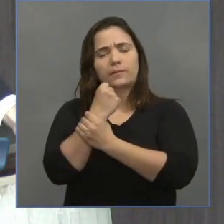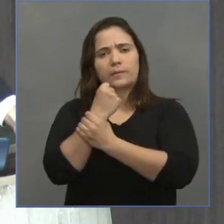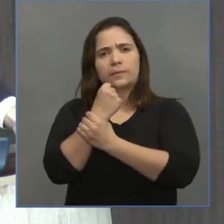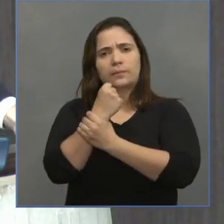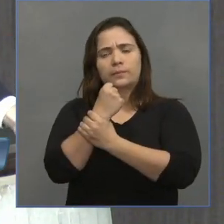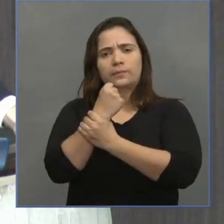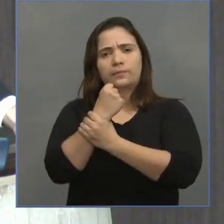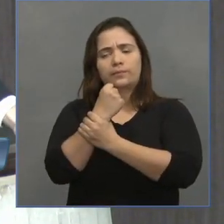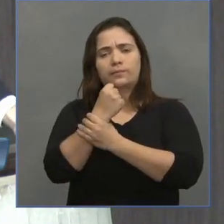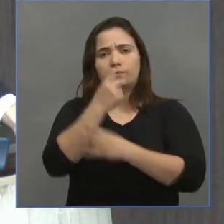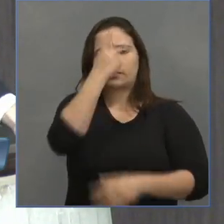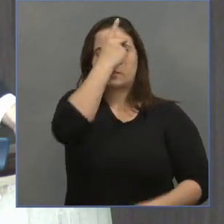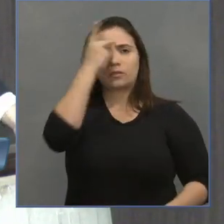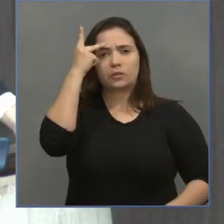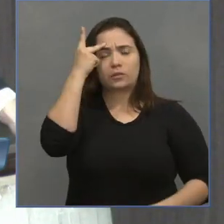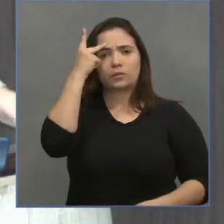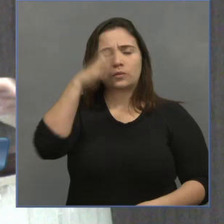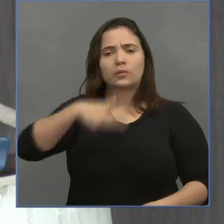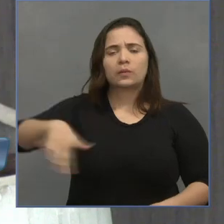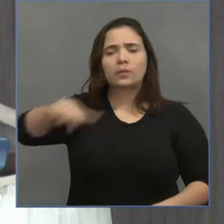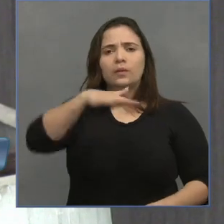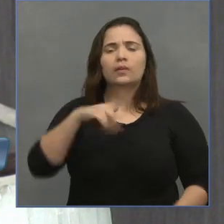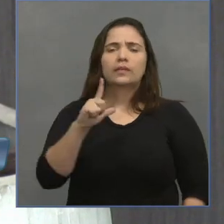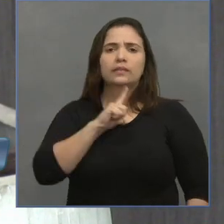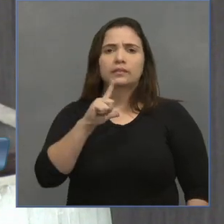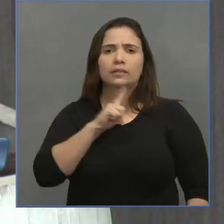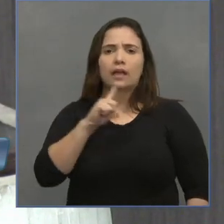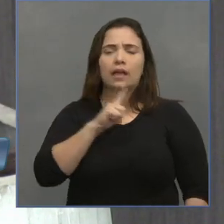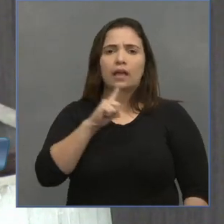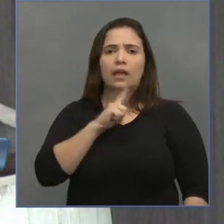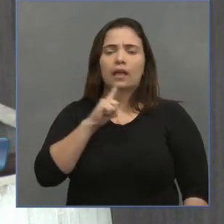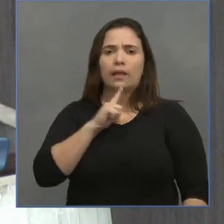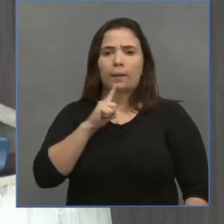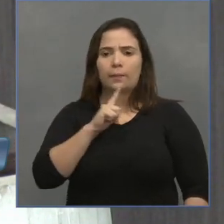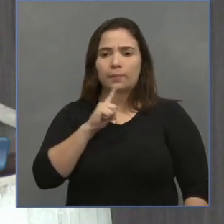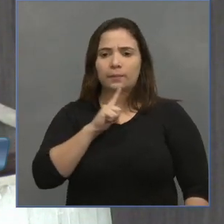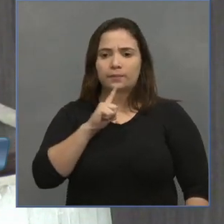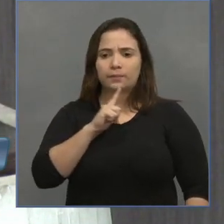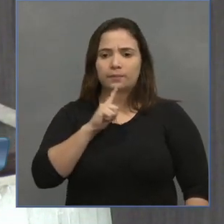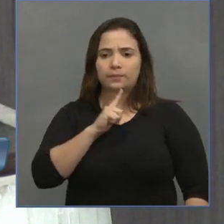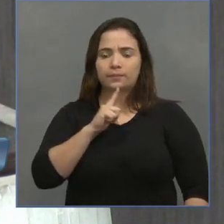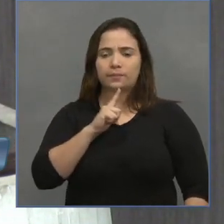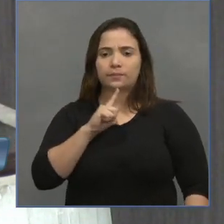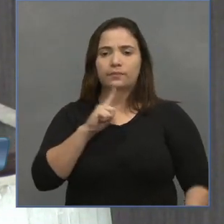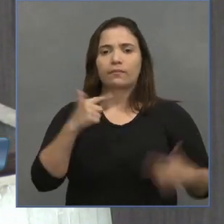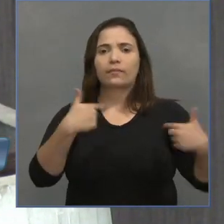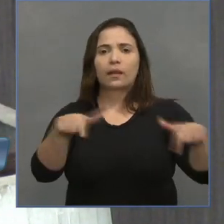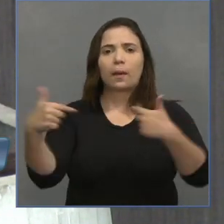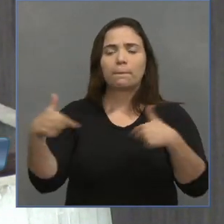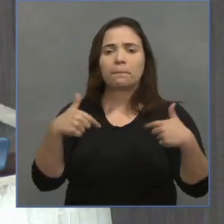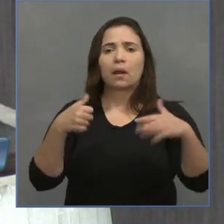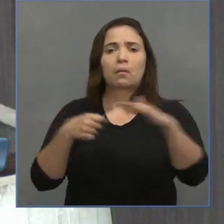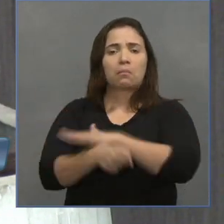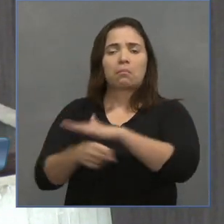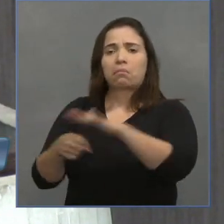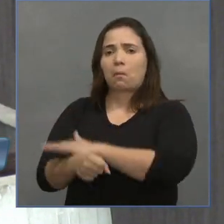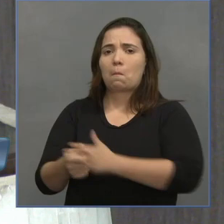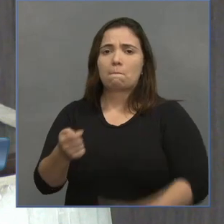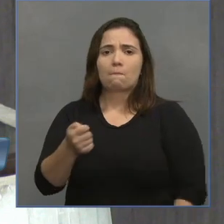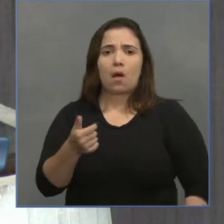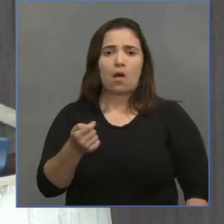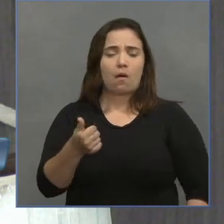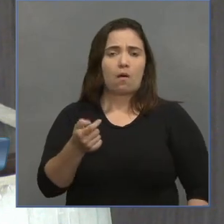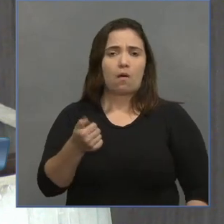consumidores que têm pouquíssima capacidade, inclusive, de gerar empregos diretos em razão